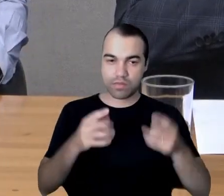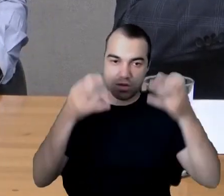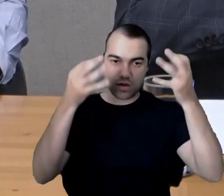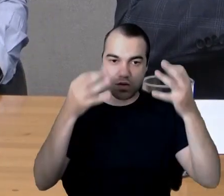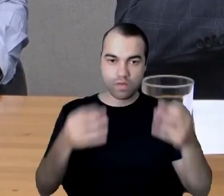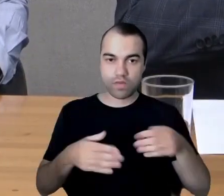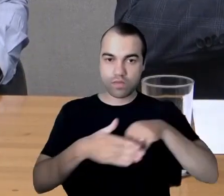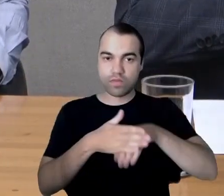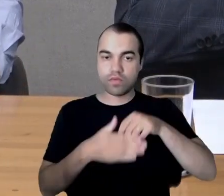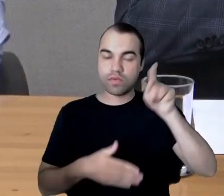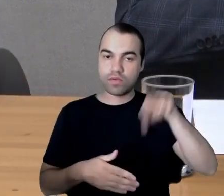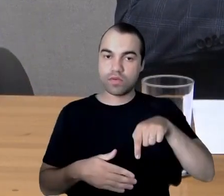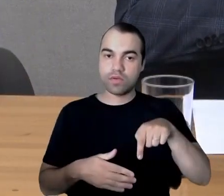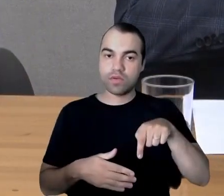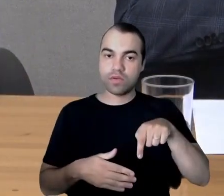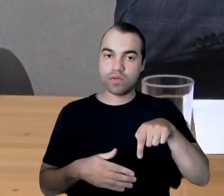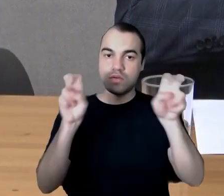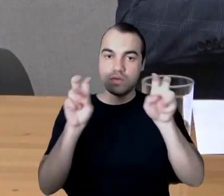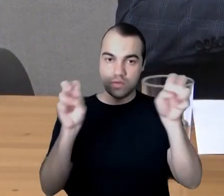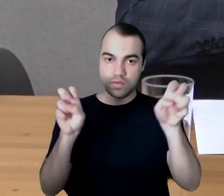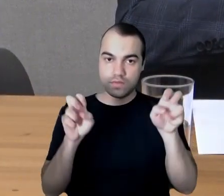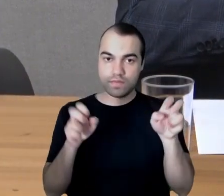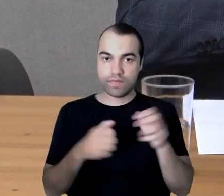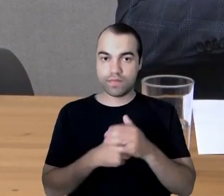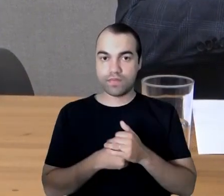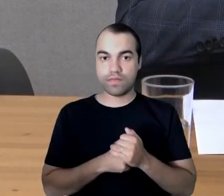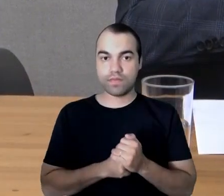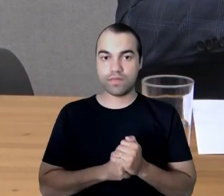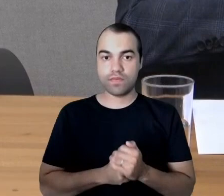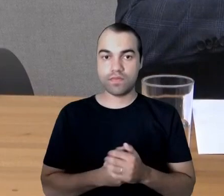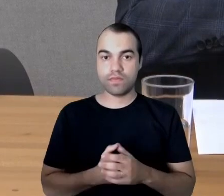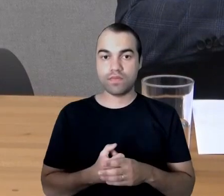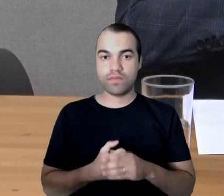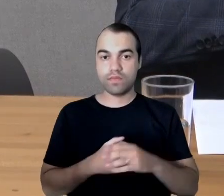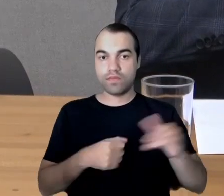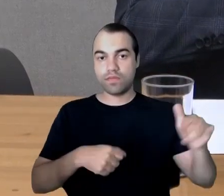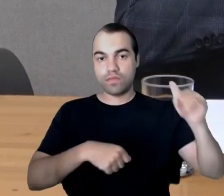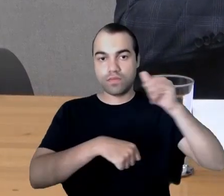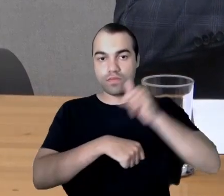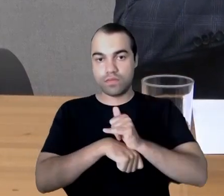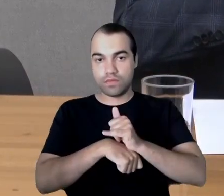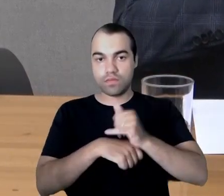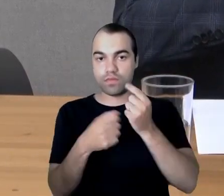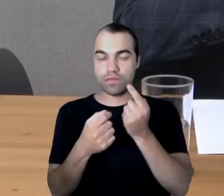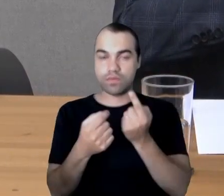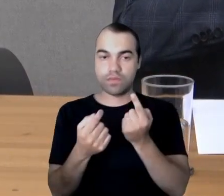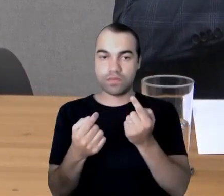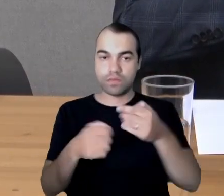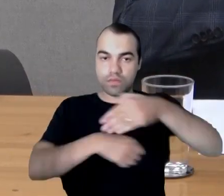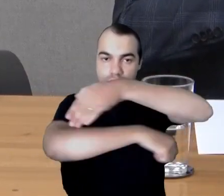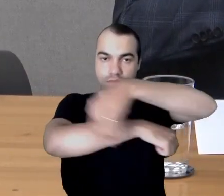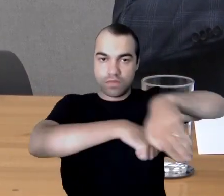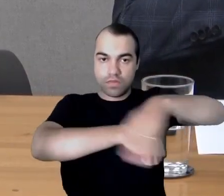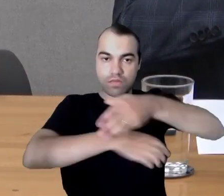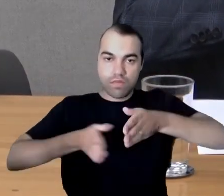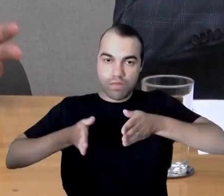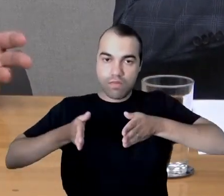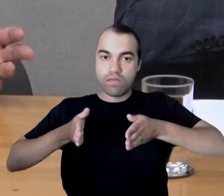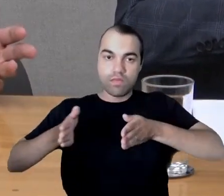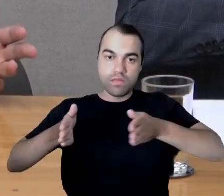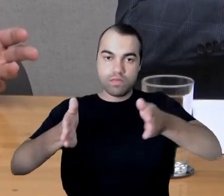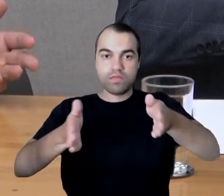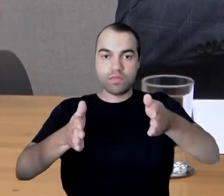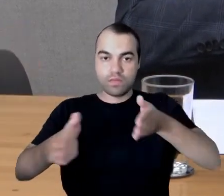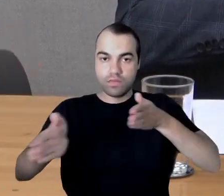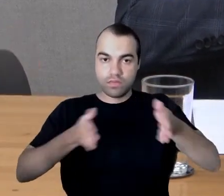é a questão de a implementação de rotas acessíveis e um programa e um projeto de mobilidade ativa a gente sabe que